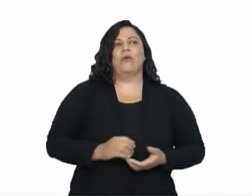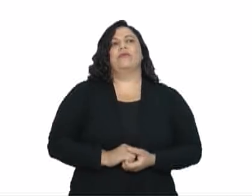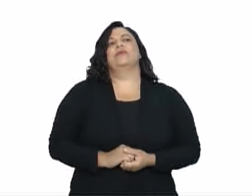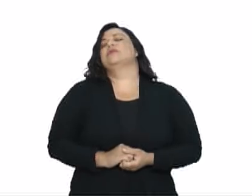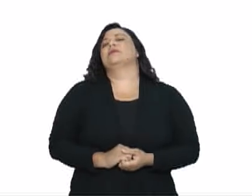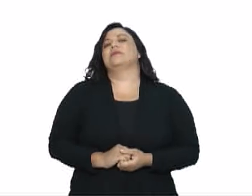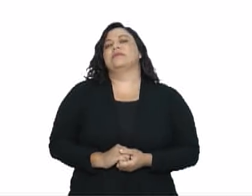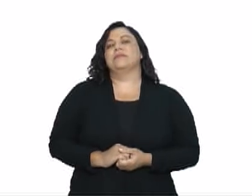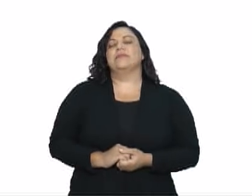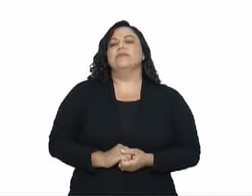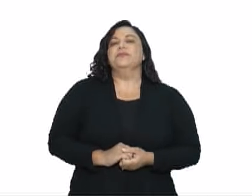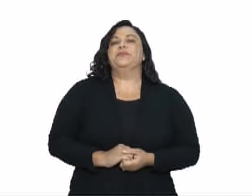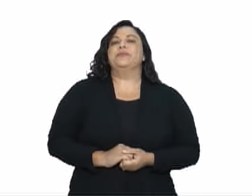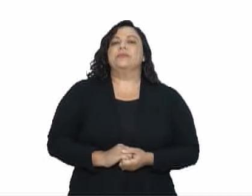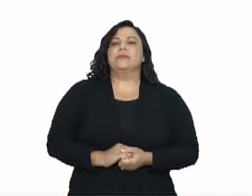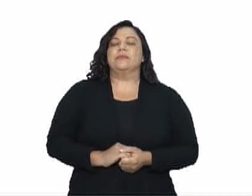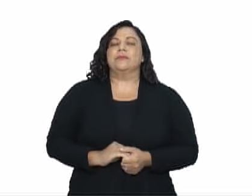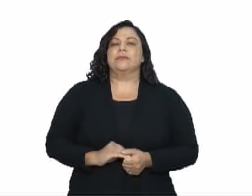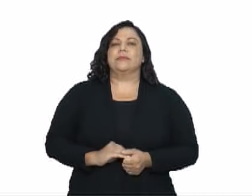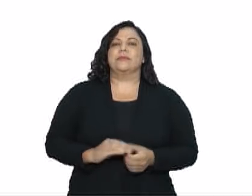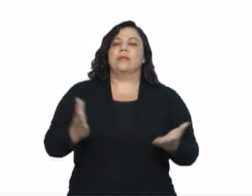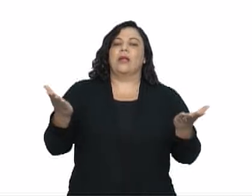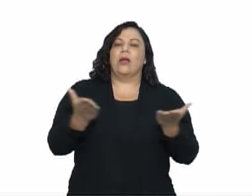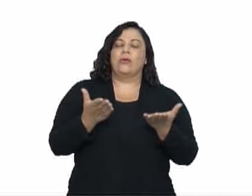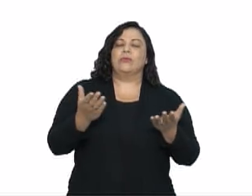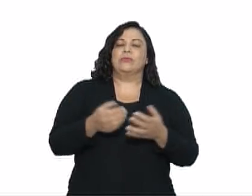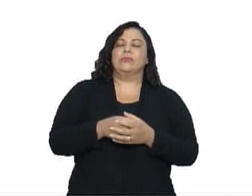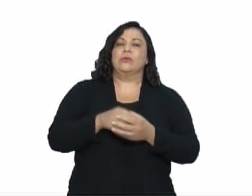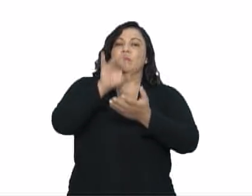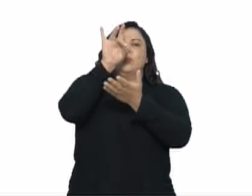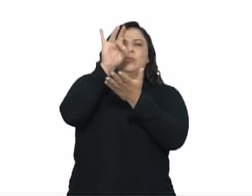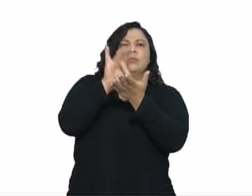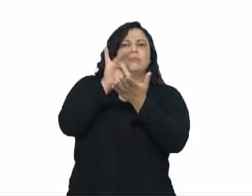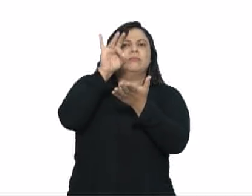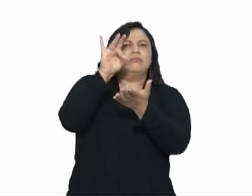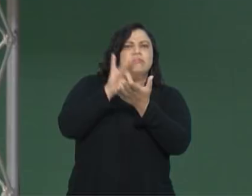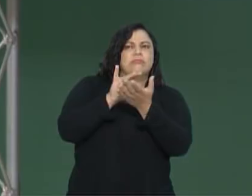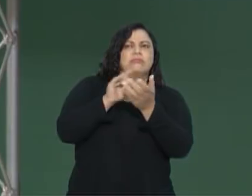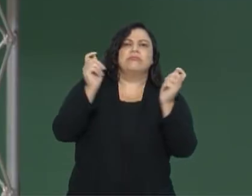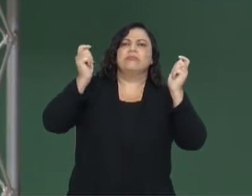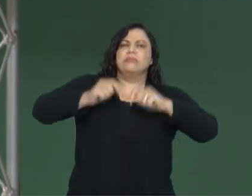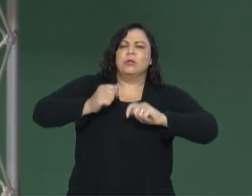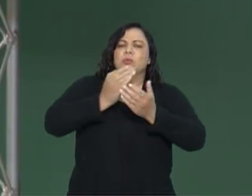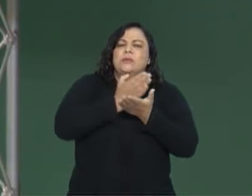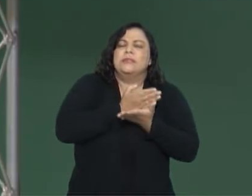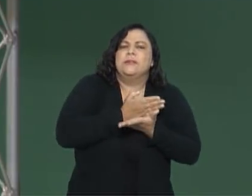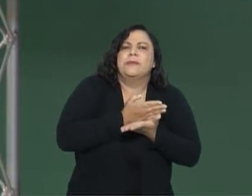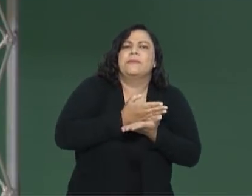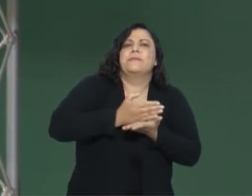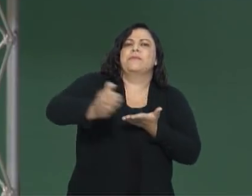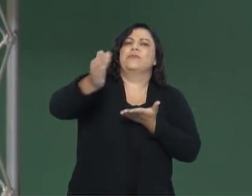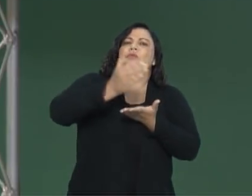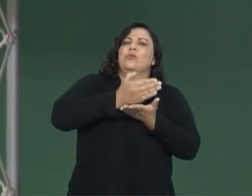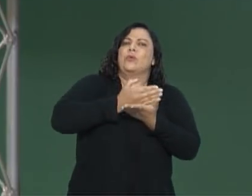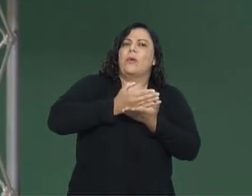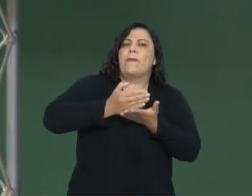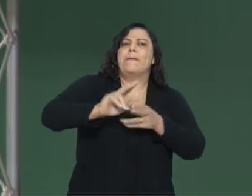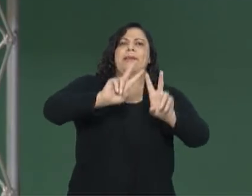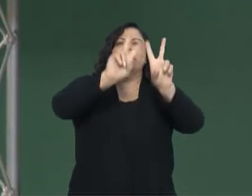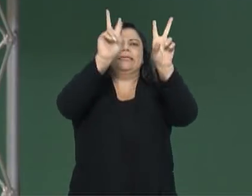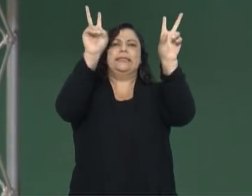Singapura, são os novos, são os originais, são aqueles que deram a origem ao termo,